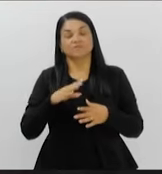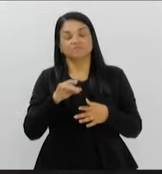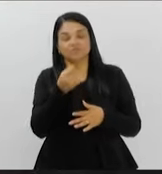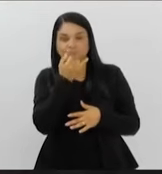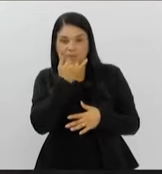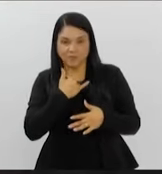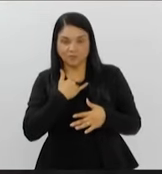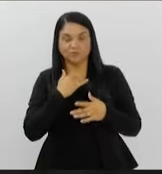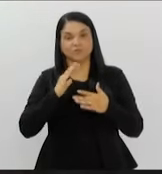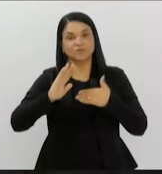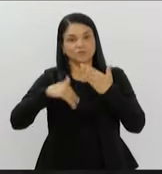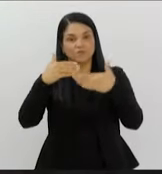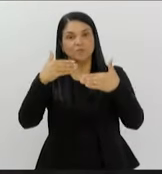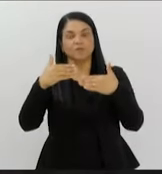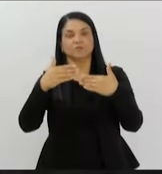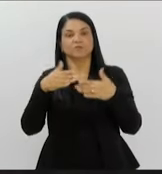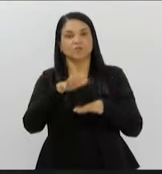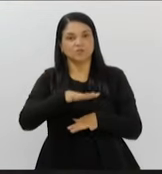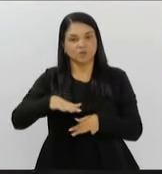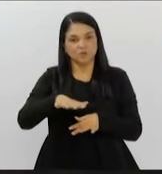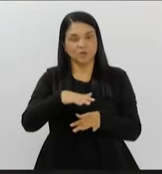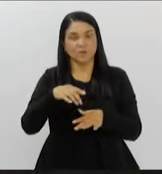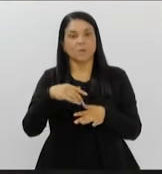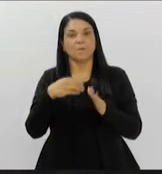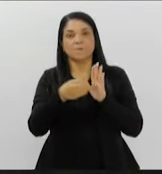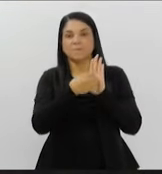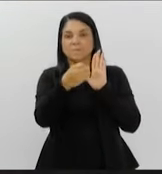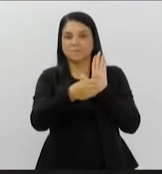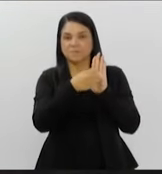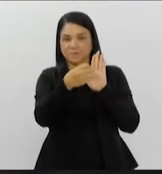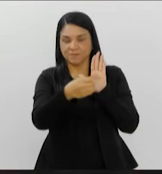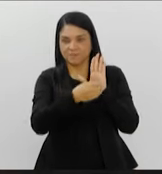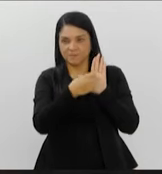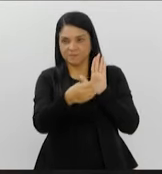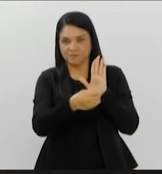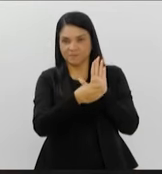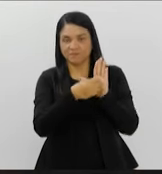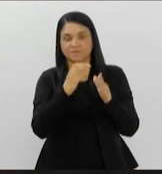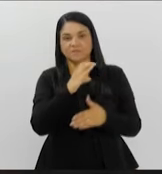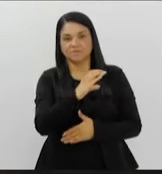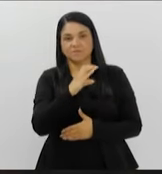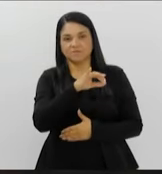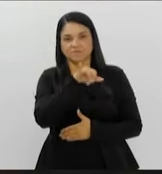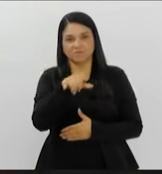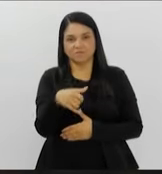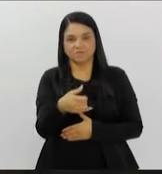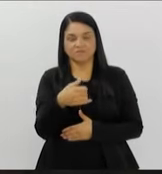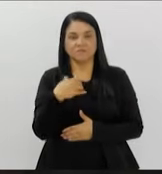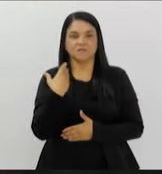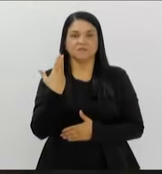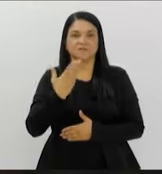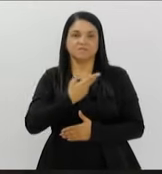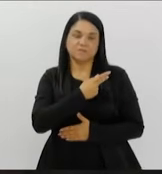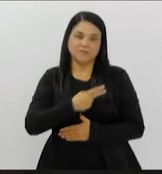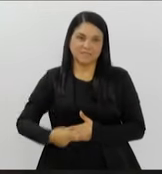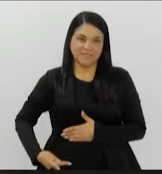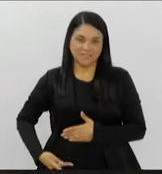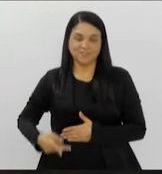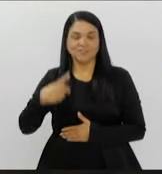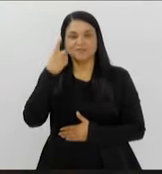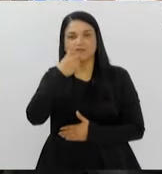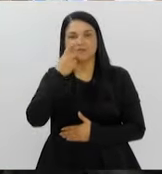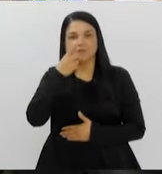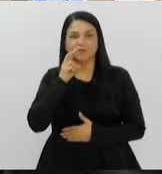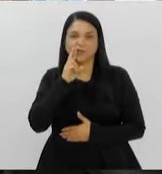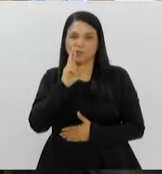De desenvolvimento regional. Para emitir parecer pela CCJ, meu querido presidente, deputado